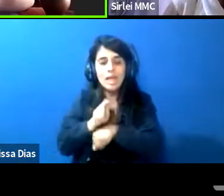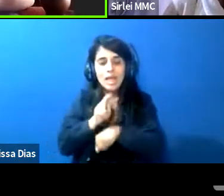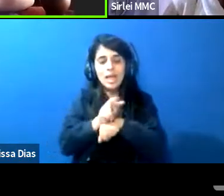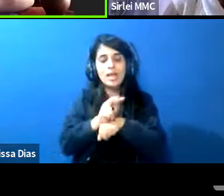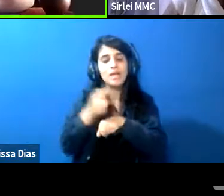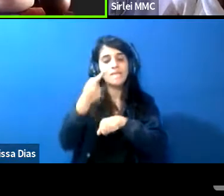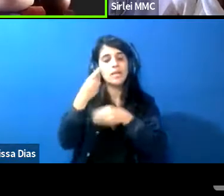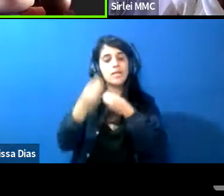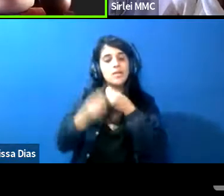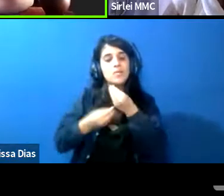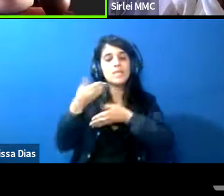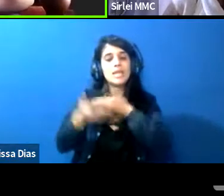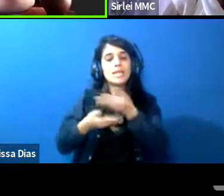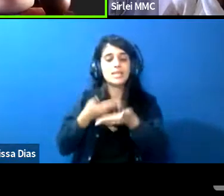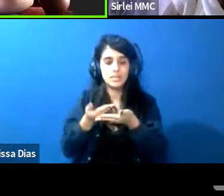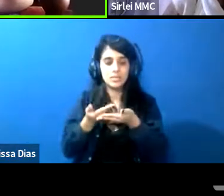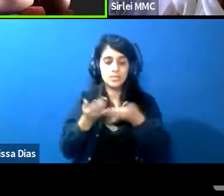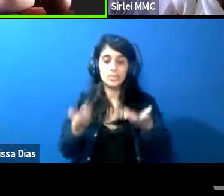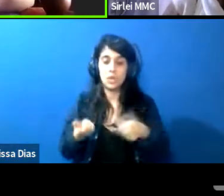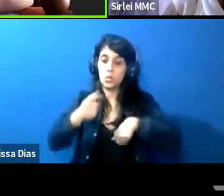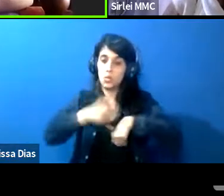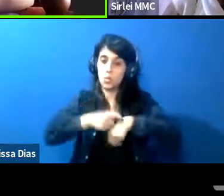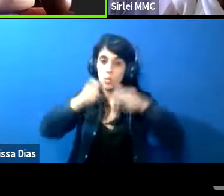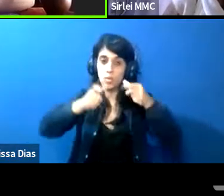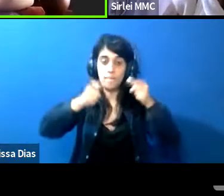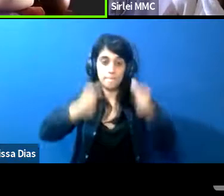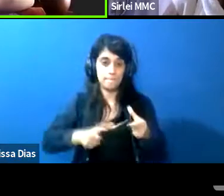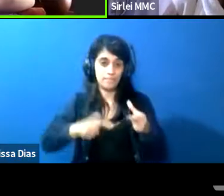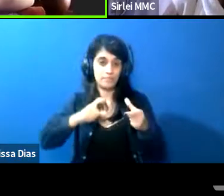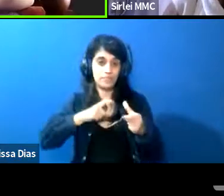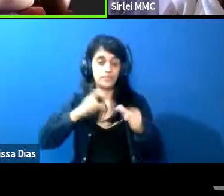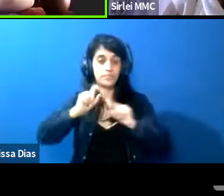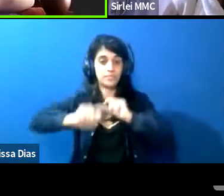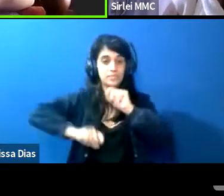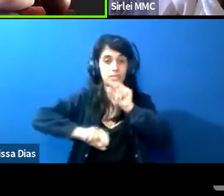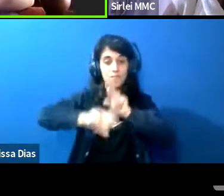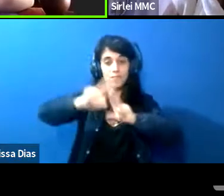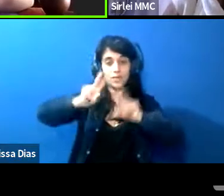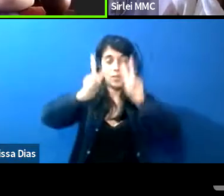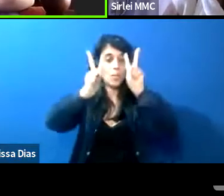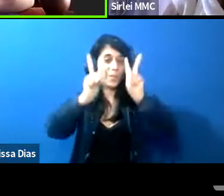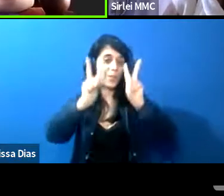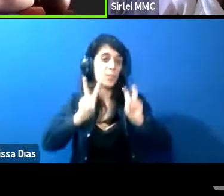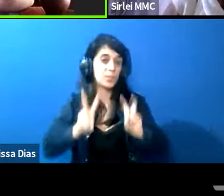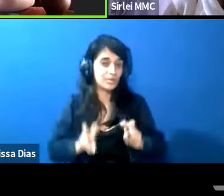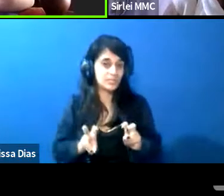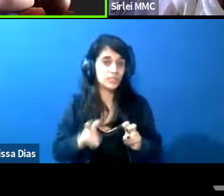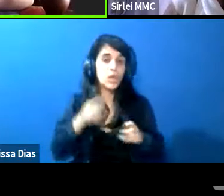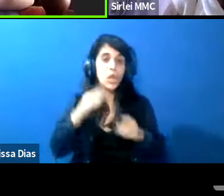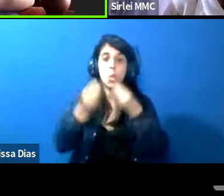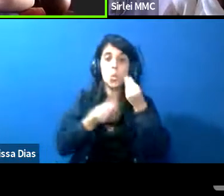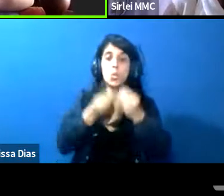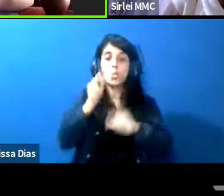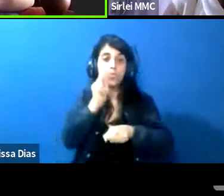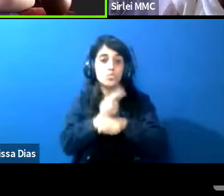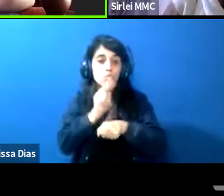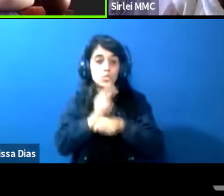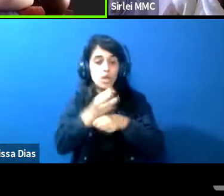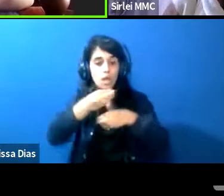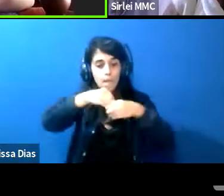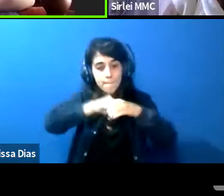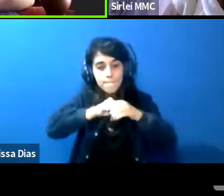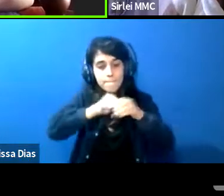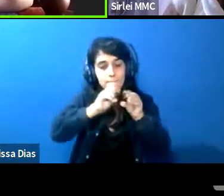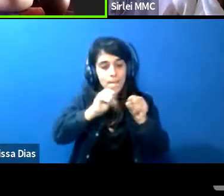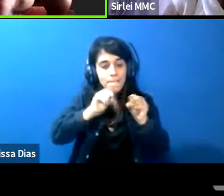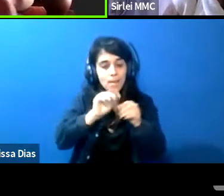elas. E nesse espaço, então, é trabalhado vários assuntos, desde como plantar a sementinha, cuidar a